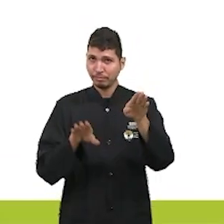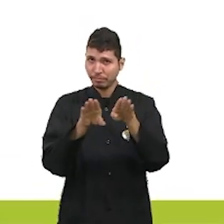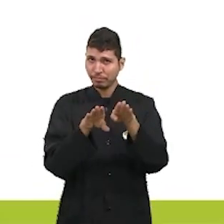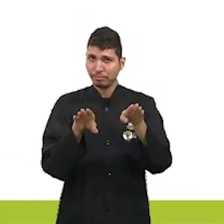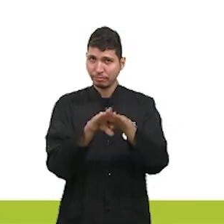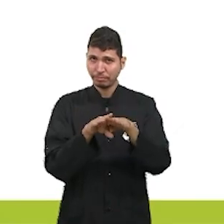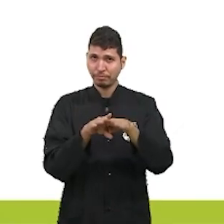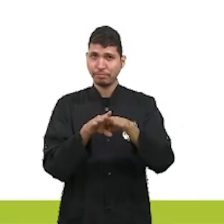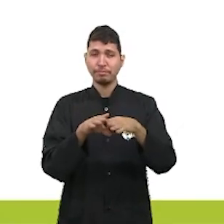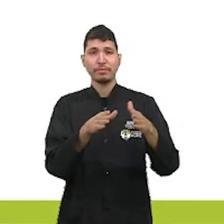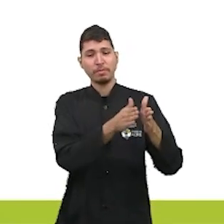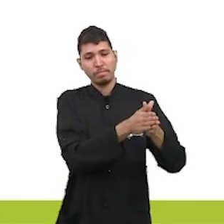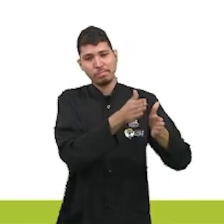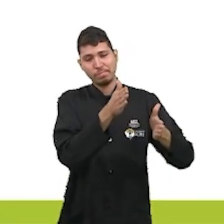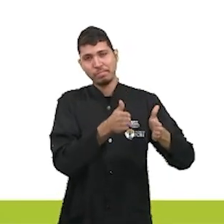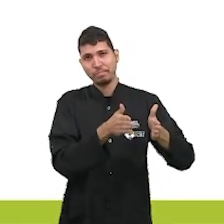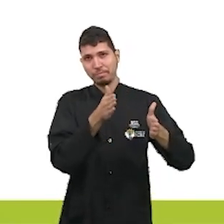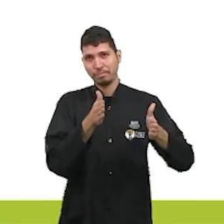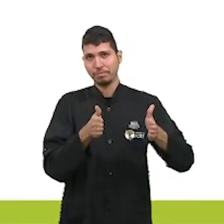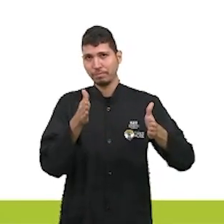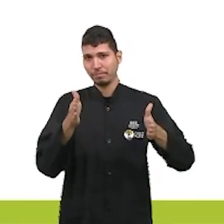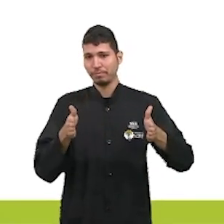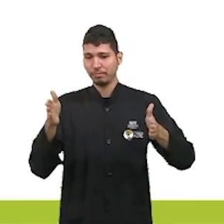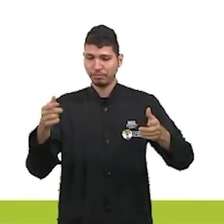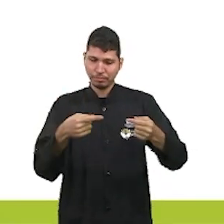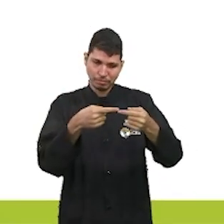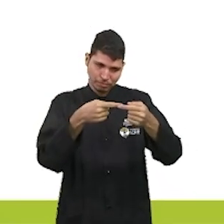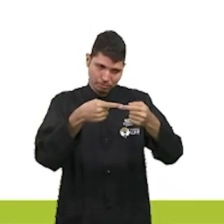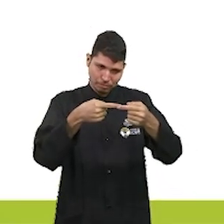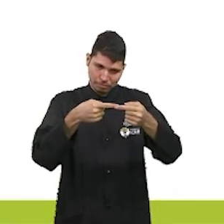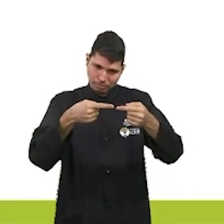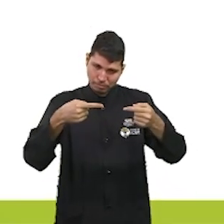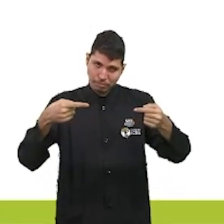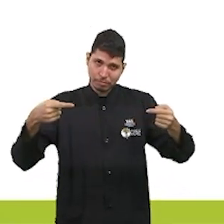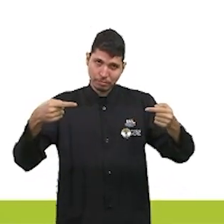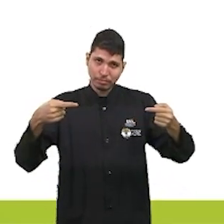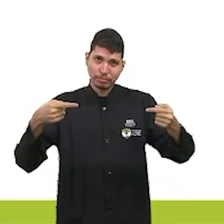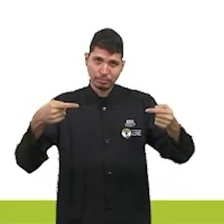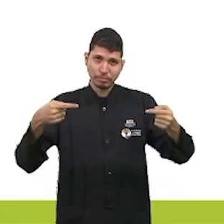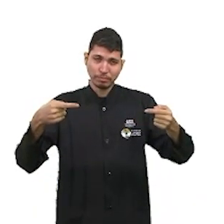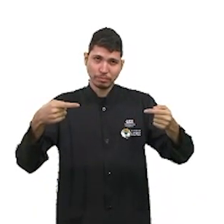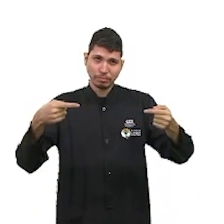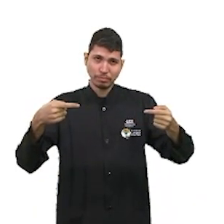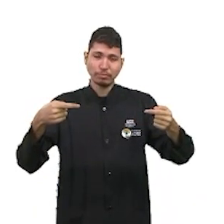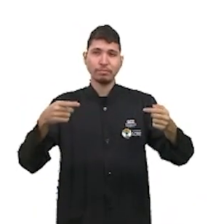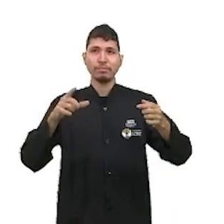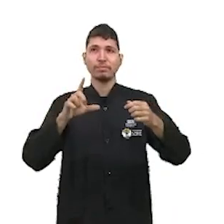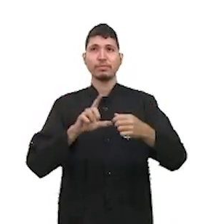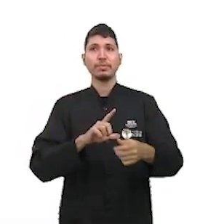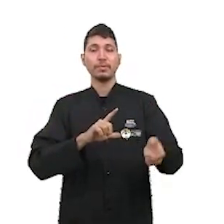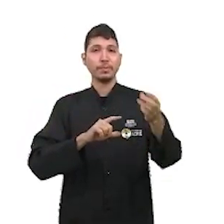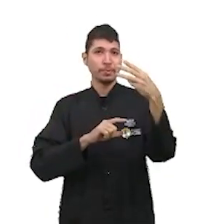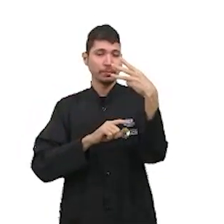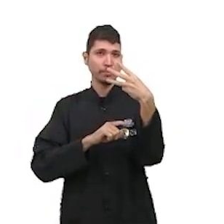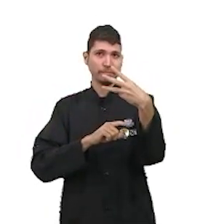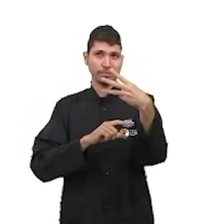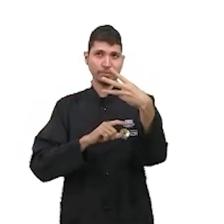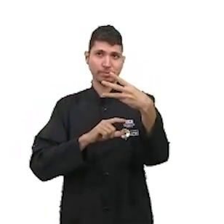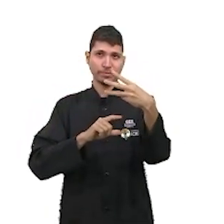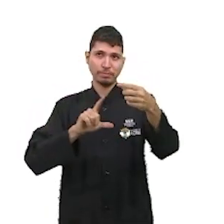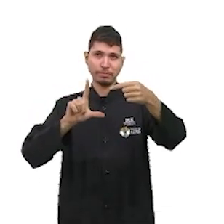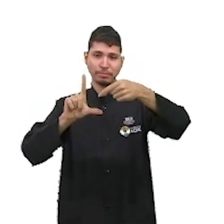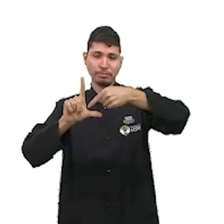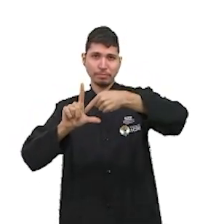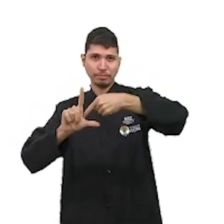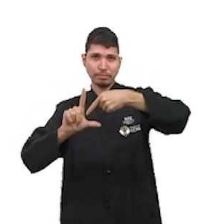função crescente, né? A gente vê ali pela reta. Já o nosso elemento 3, que é esse aqui, olha aí nosso elemento